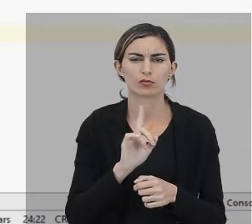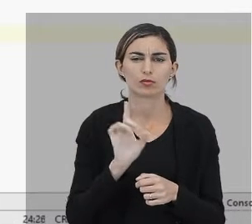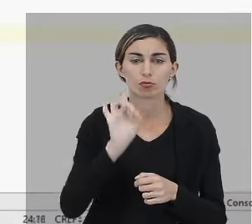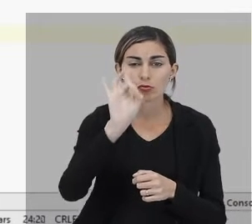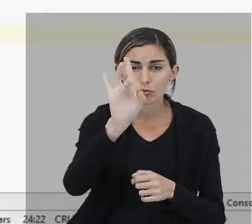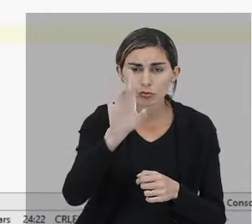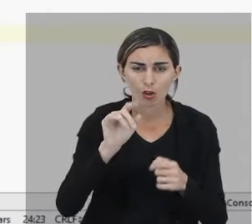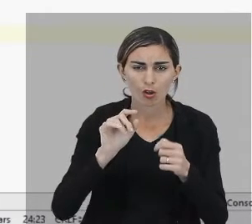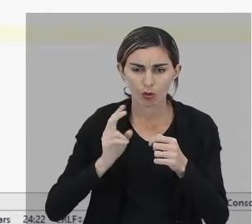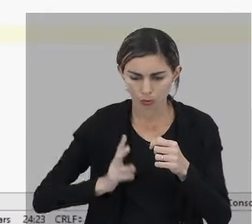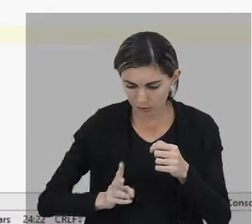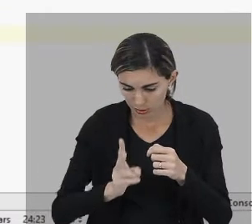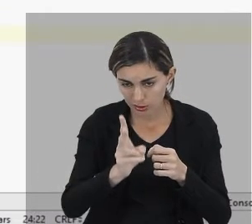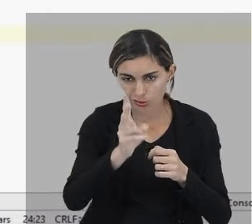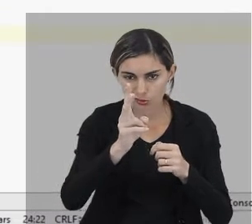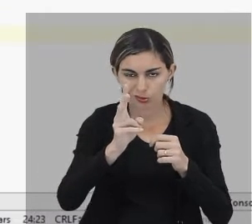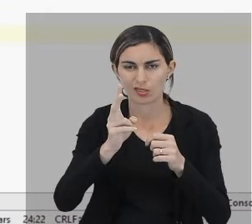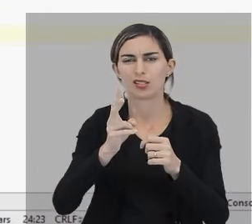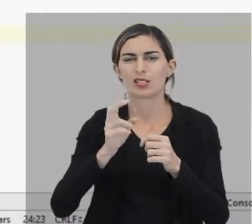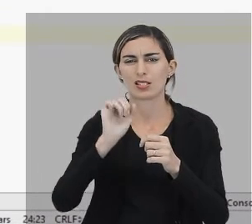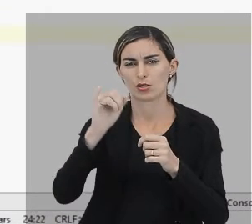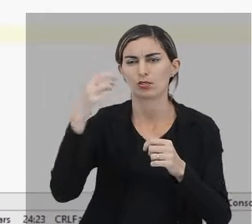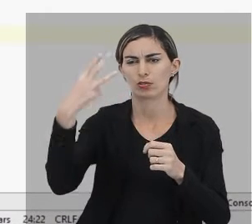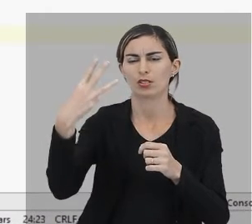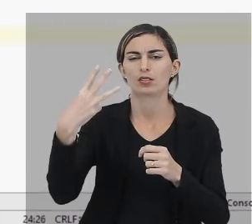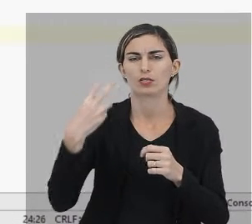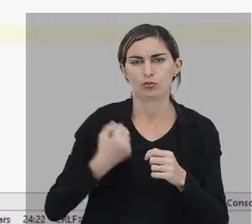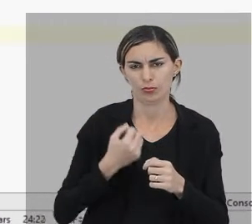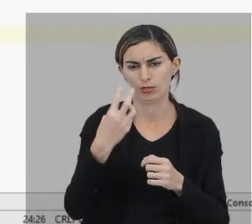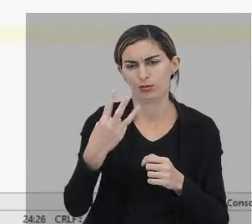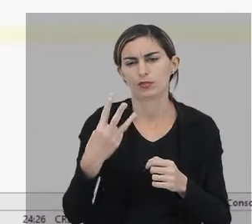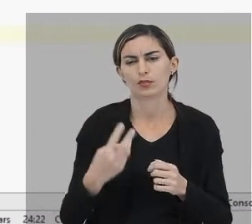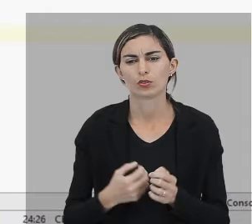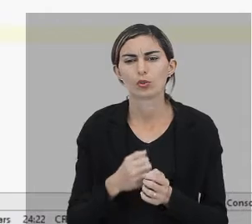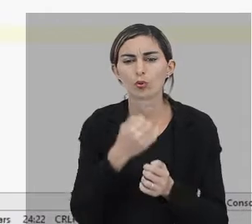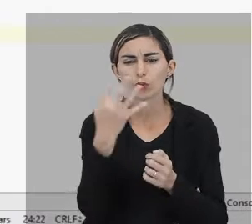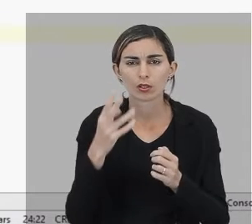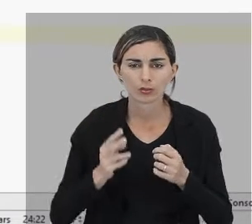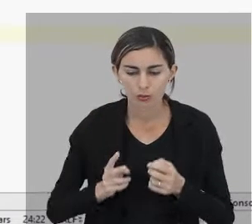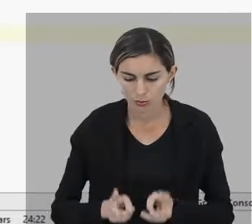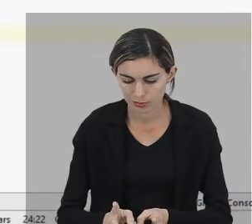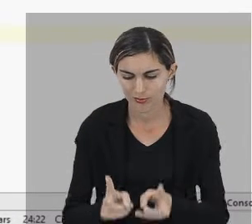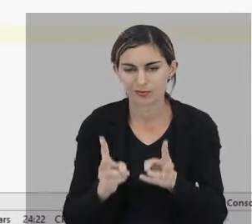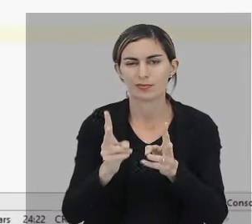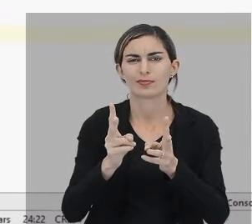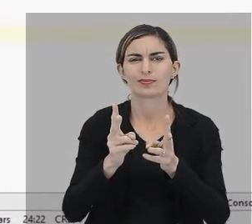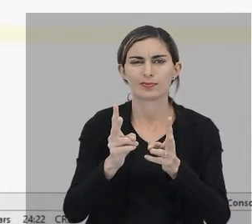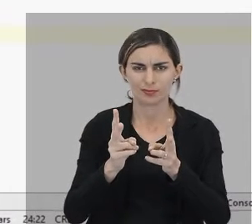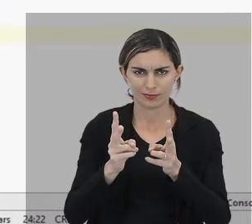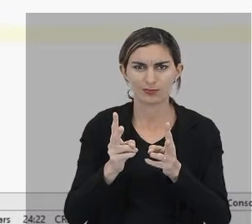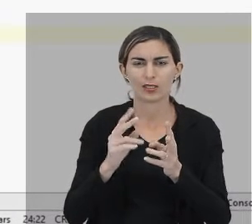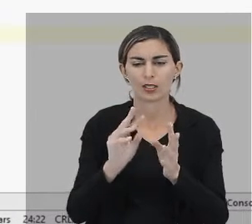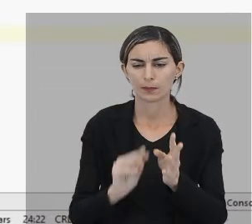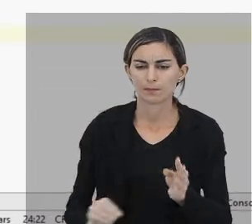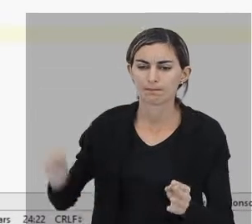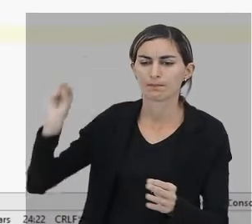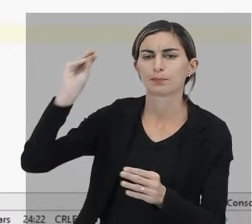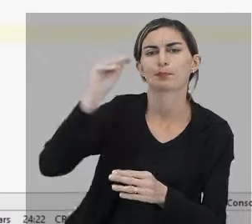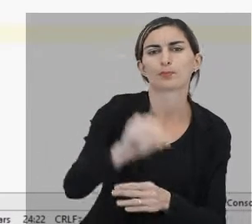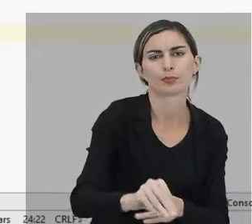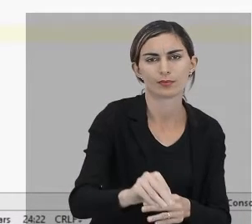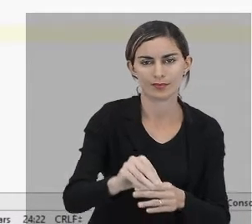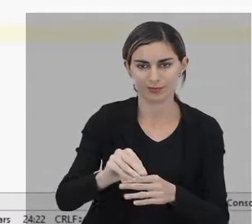ele só vai executar essa linha no 3. Quando ele executar o continue, ele